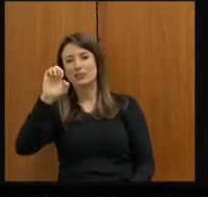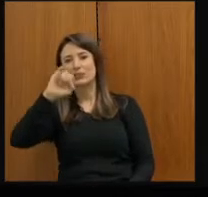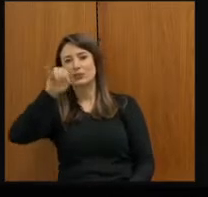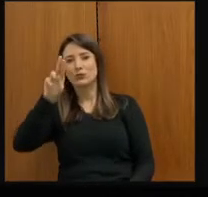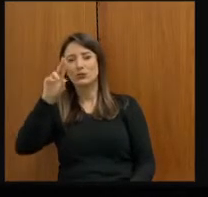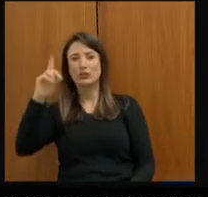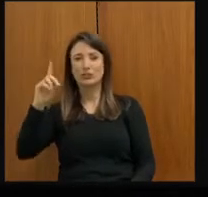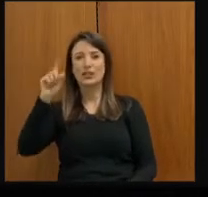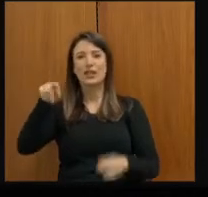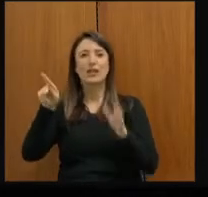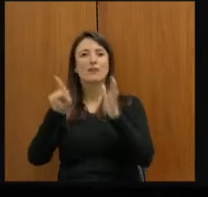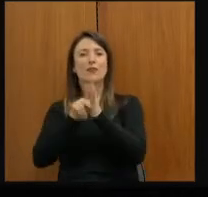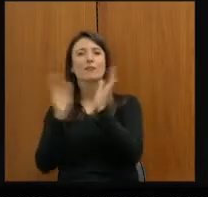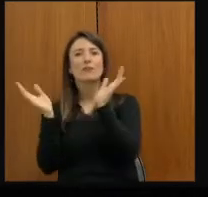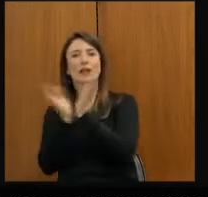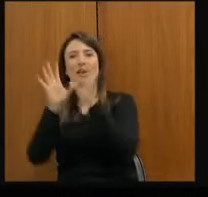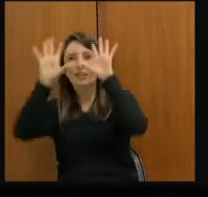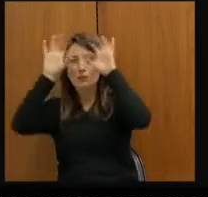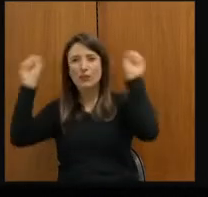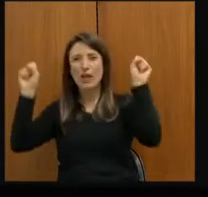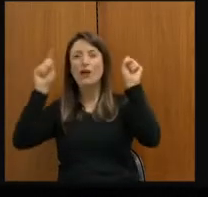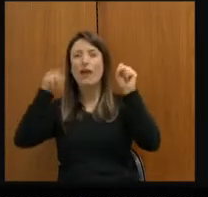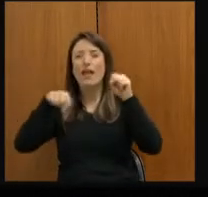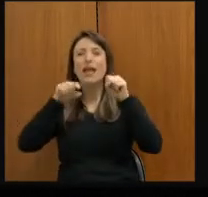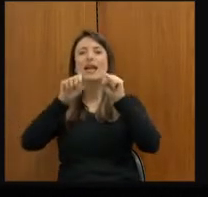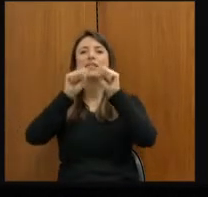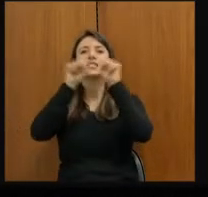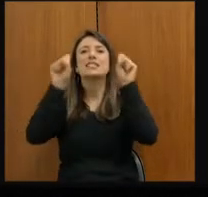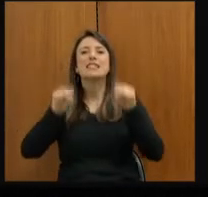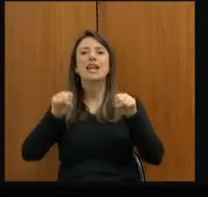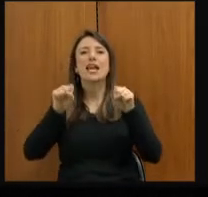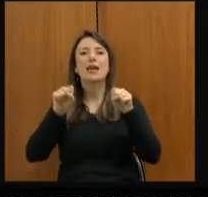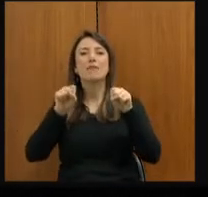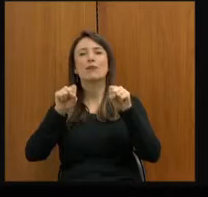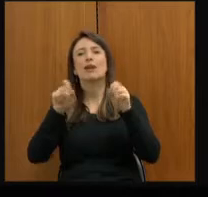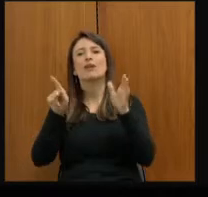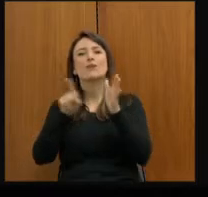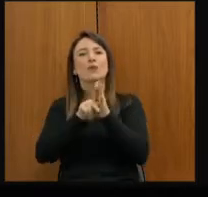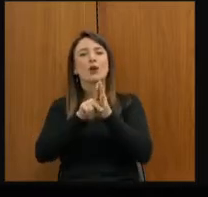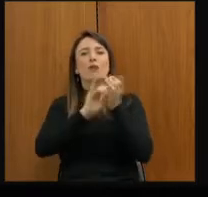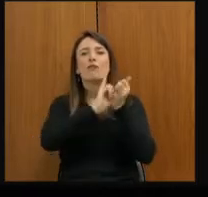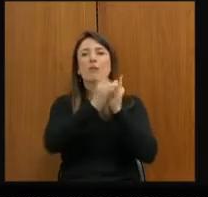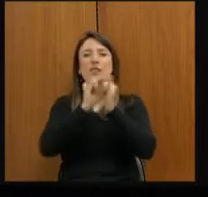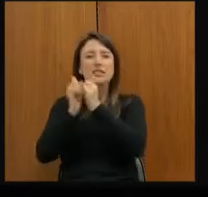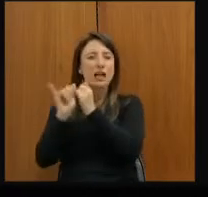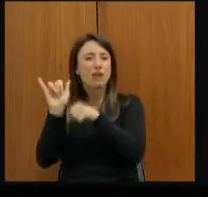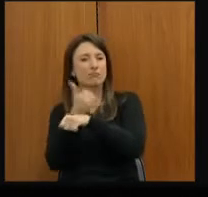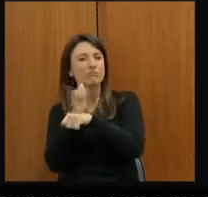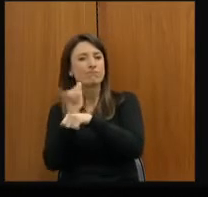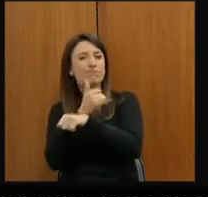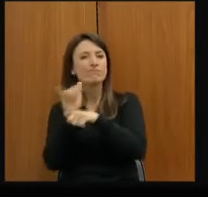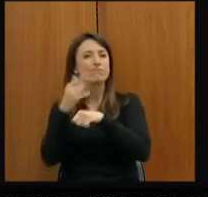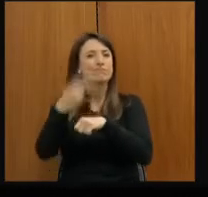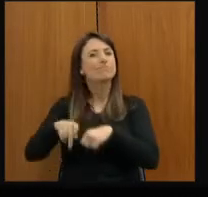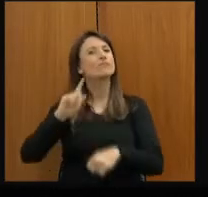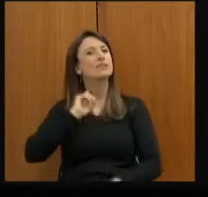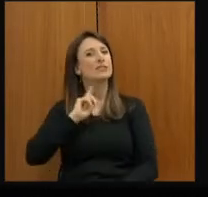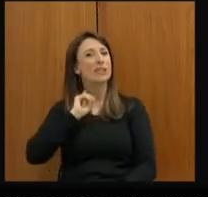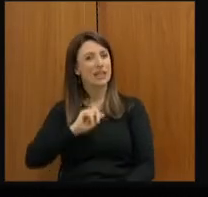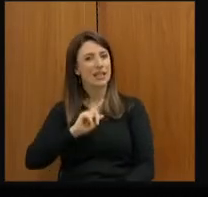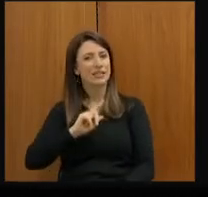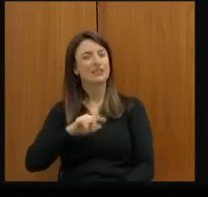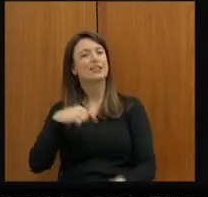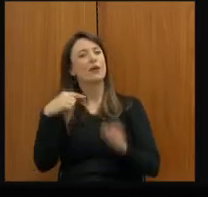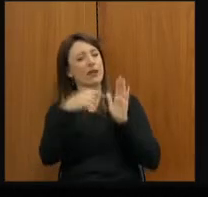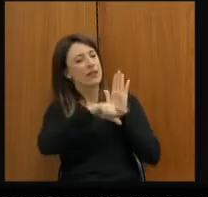tribunal é o sistema de informações estratégicas do Judiciário do Estado de Minas Gerais com a vigência da